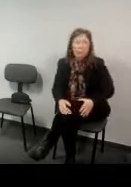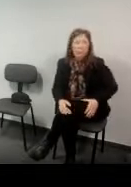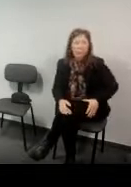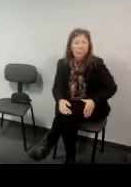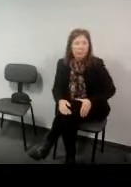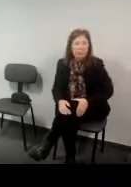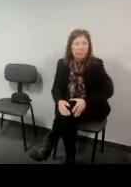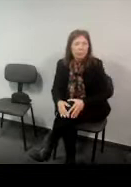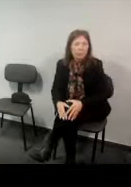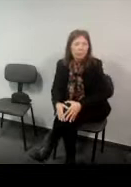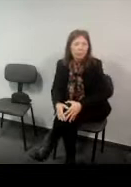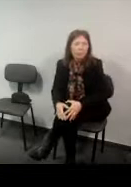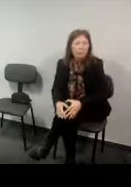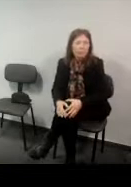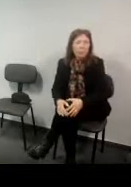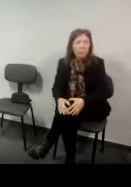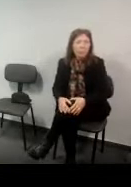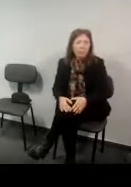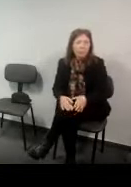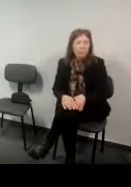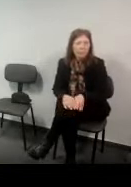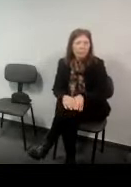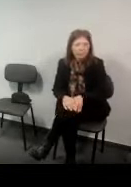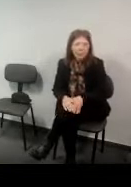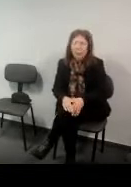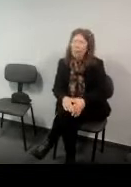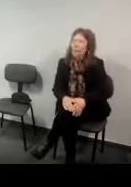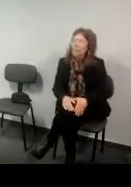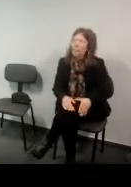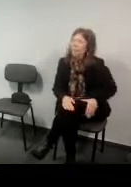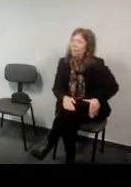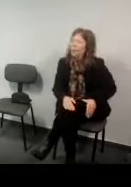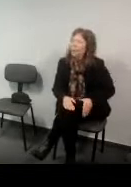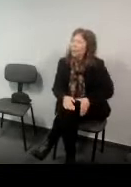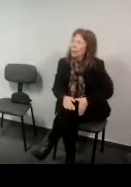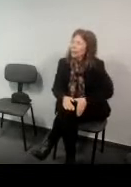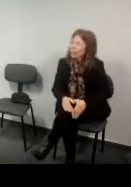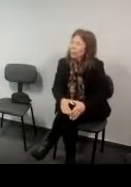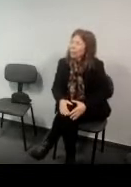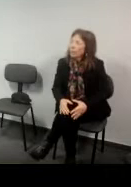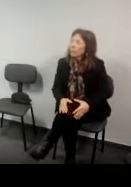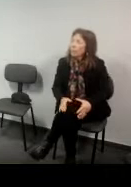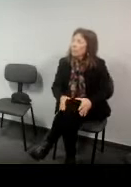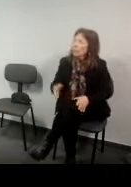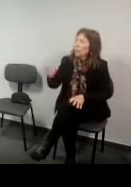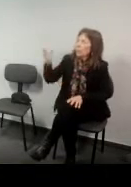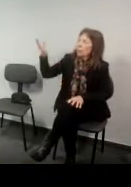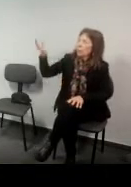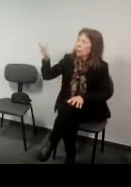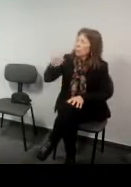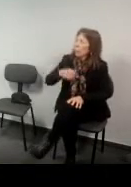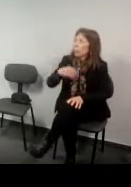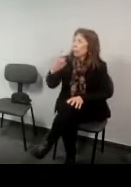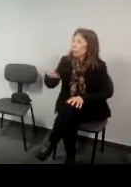adorado. Eu não tenho mais a me falar enxaqueca, deixa a pessoa completamente. Então, aí tem uma técnica mais, porque,